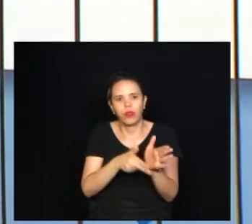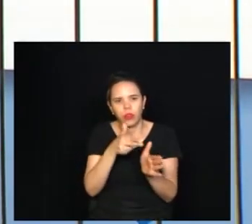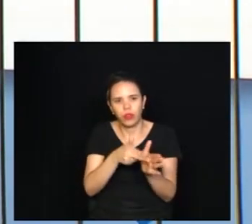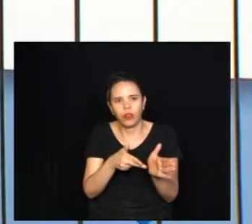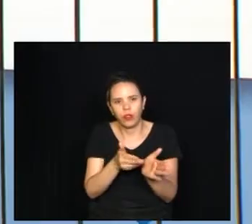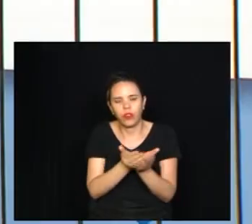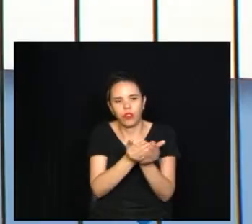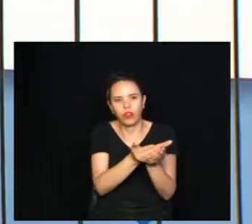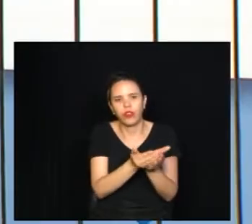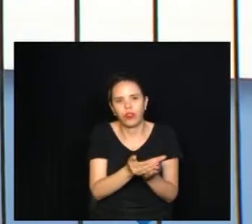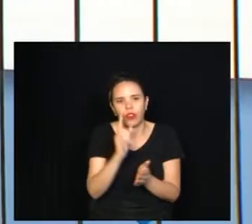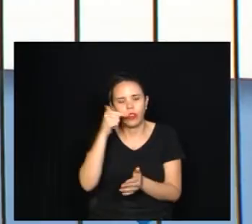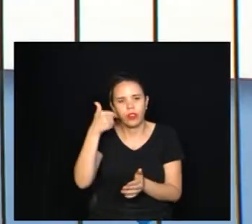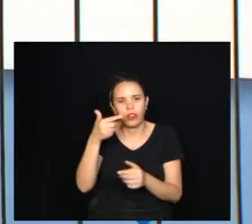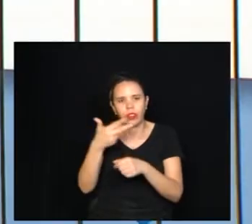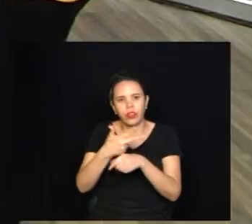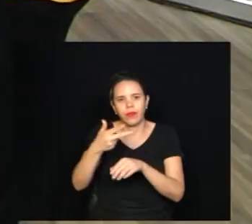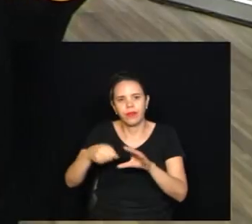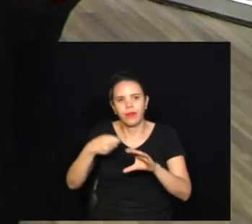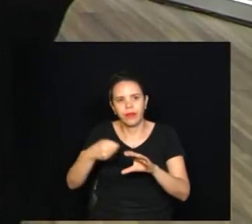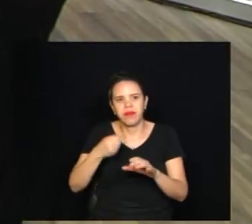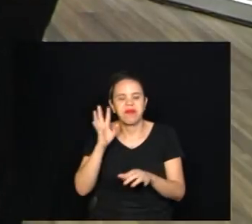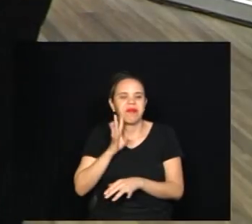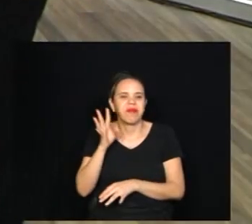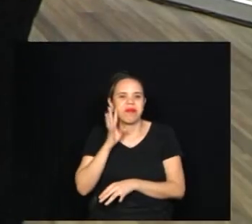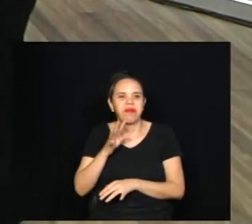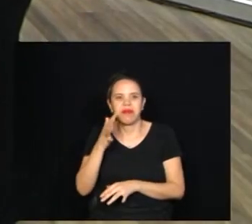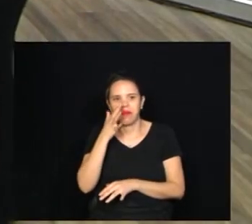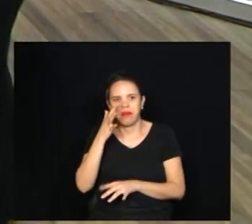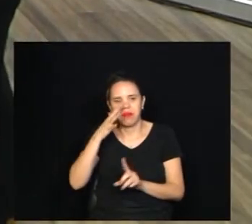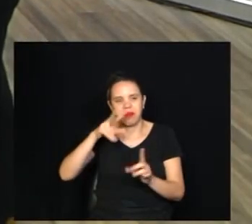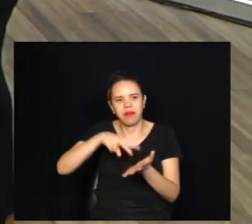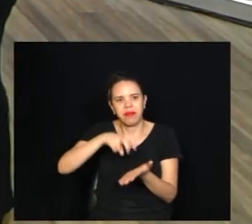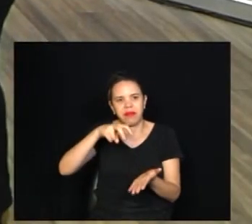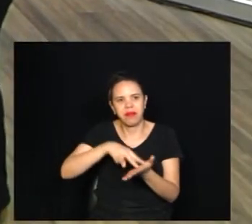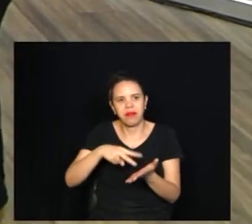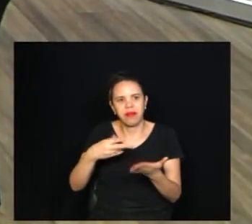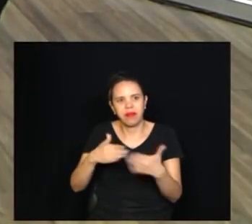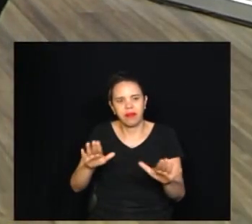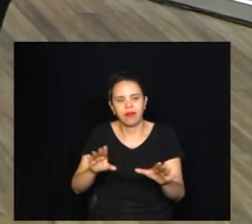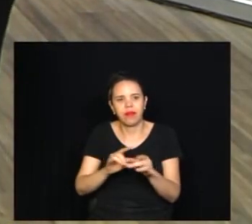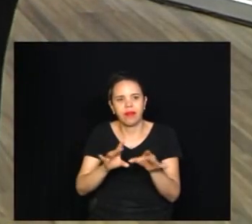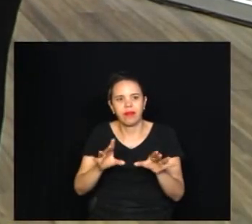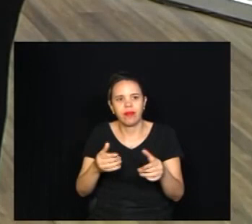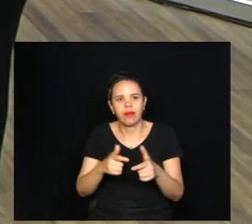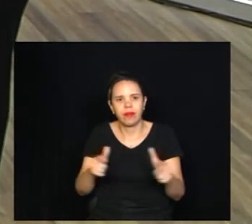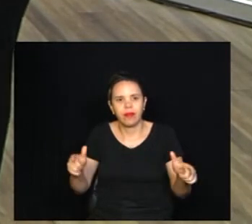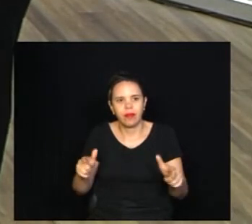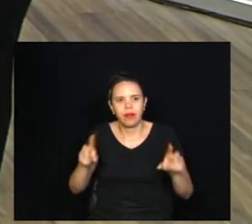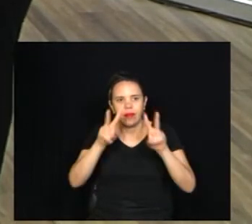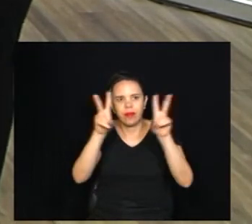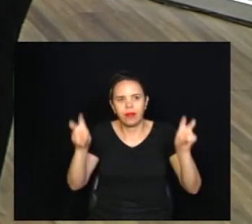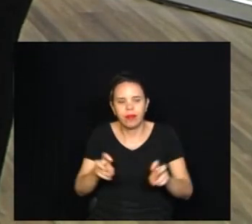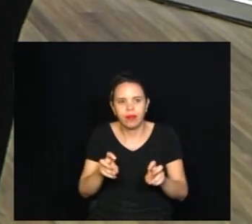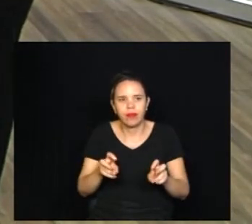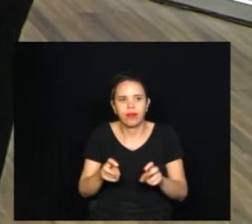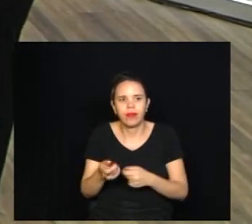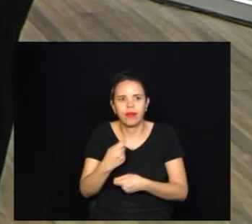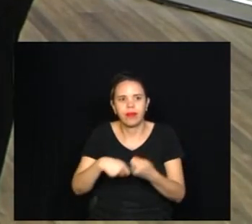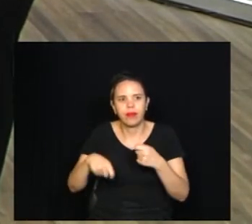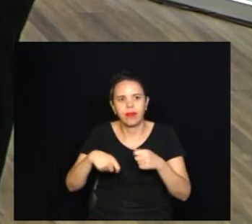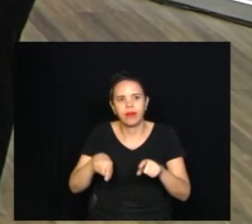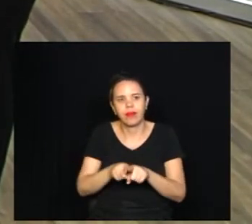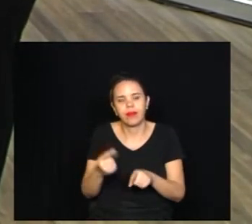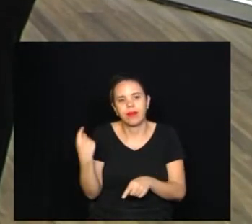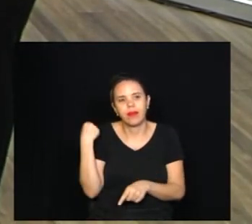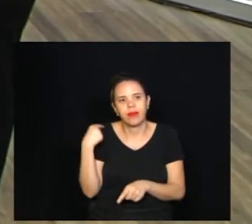caravela, onde a Mônica gravou esse vídeo. Muito bacana, né? A gente tem que furar essa bolha. Foi até tema do nosso Questão de Ordem aqui